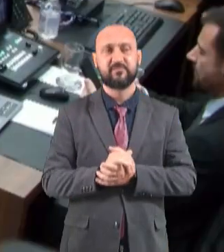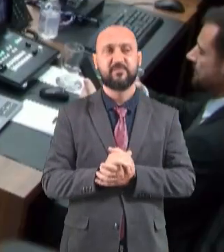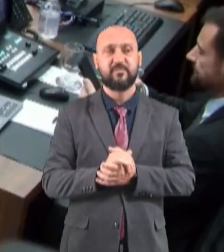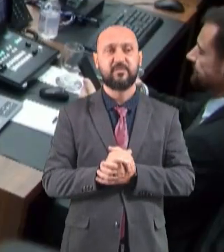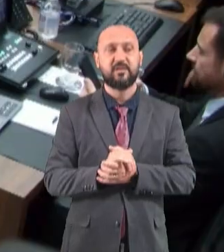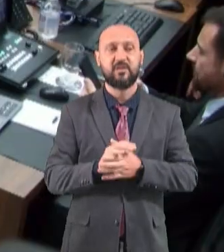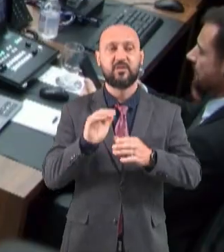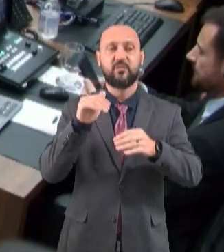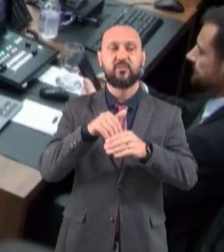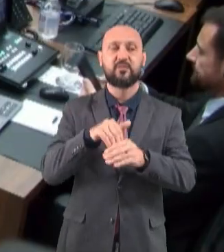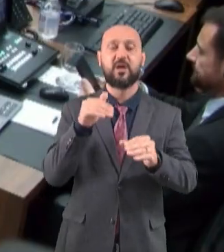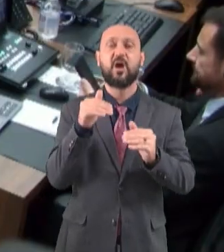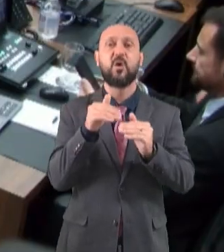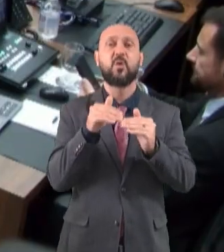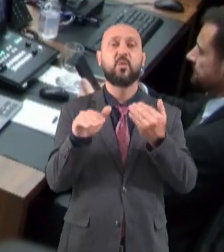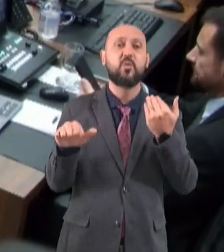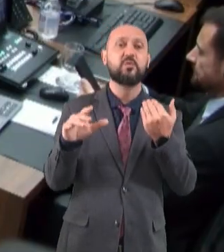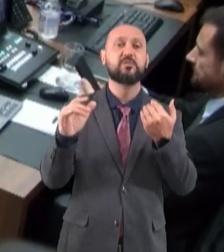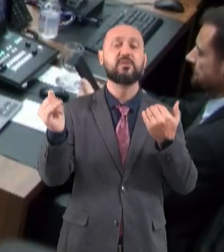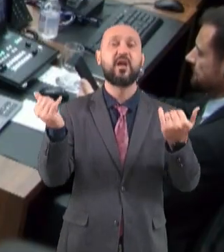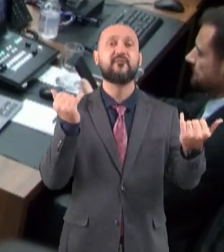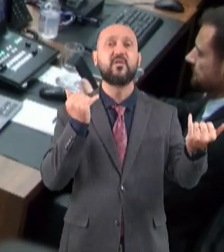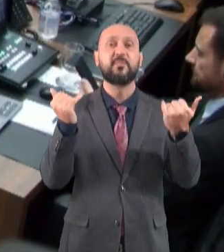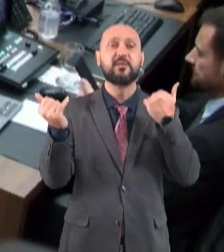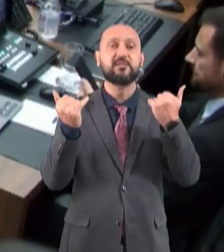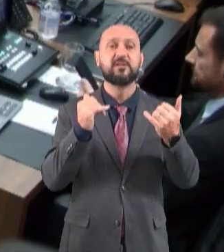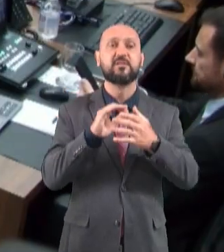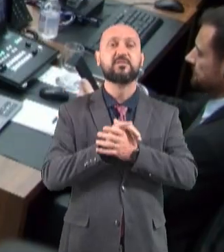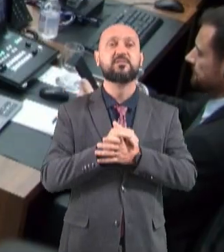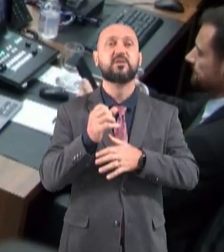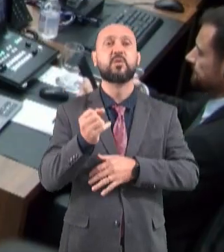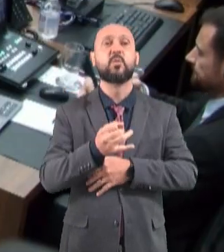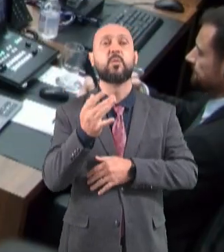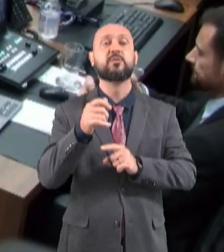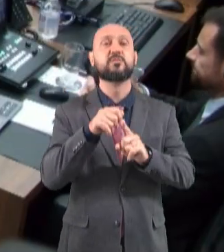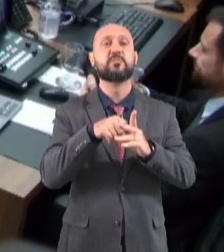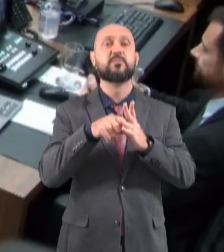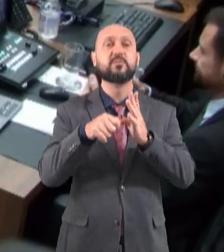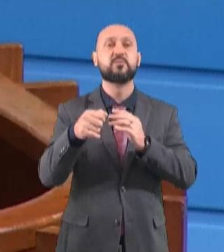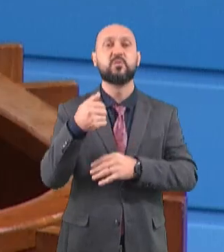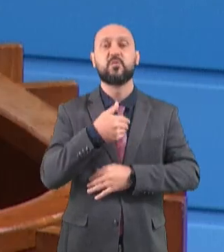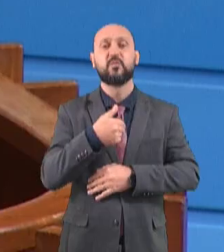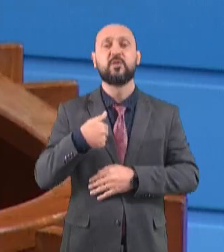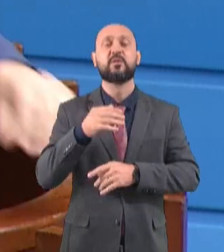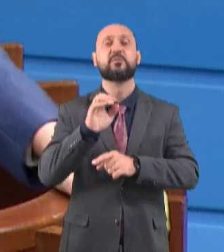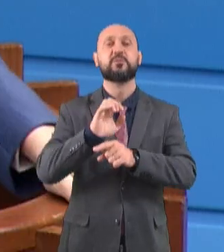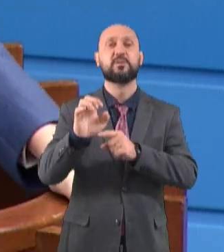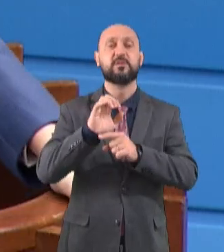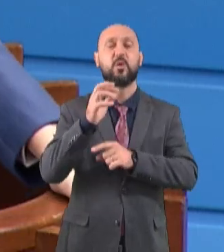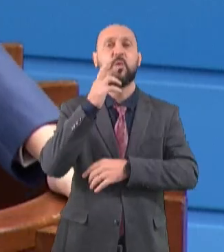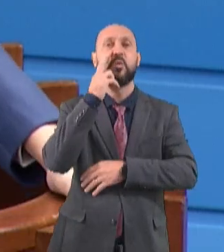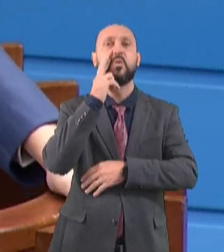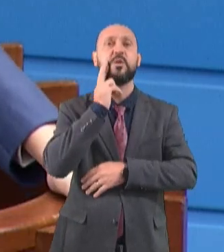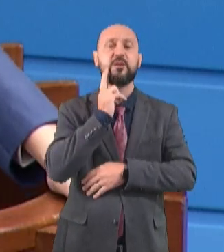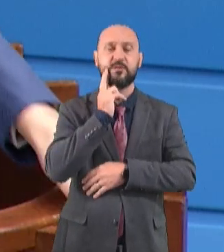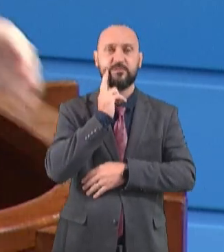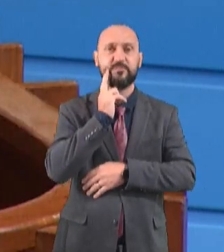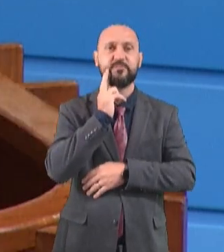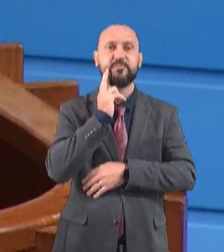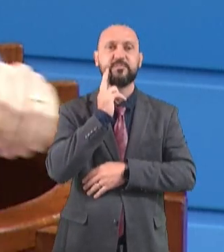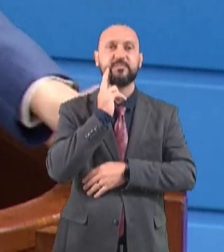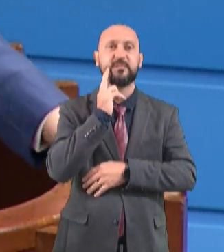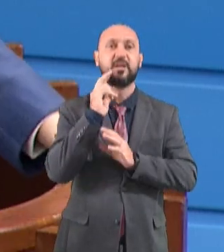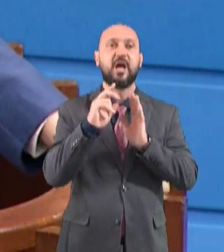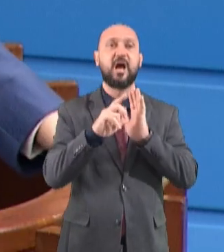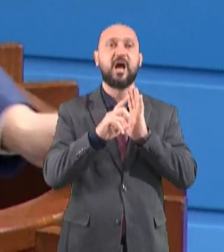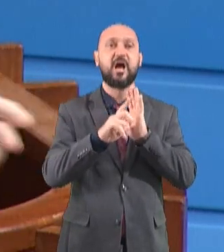votar contra ter a informação de quantos meses o governador do Estado, Eduardo Riedel, está